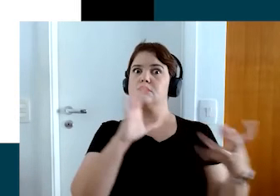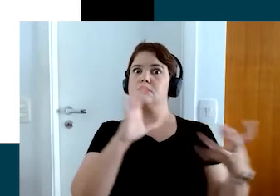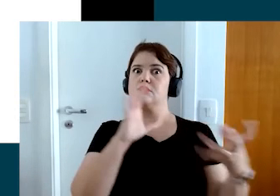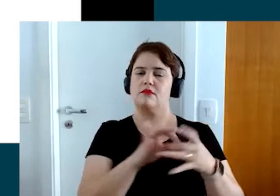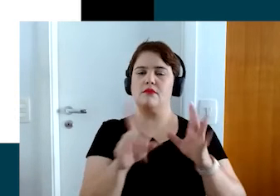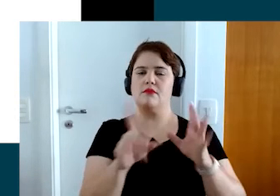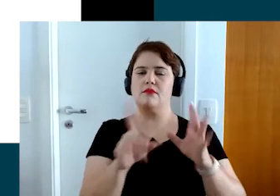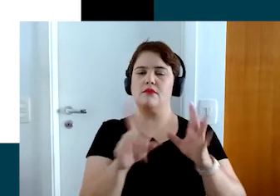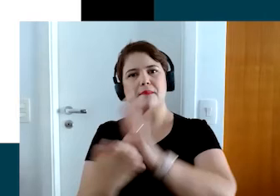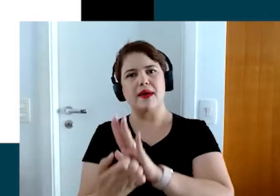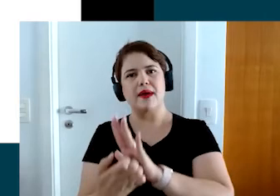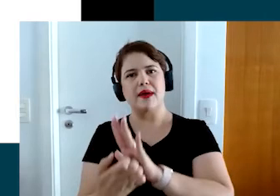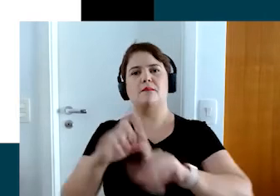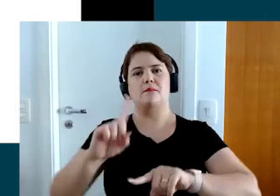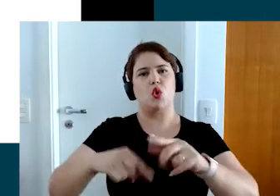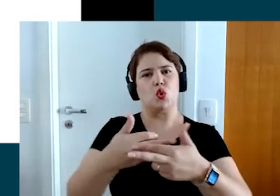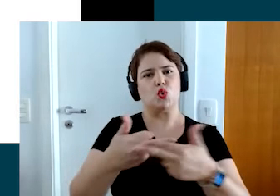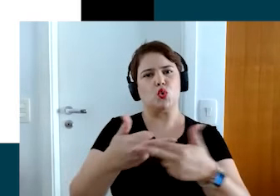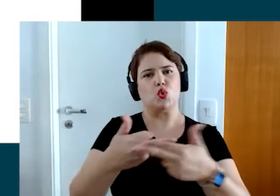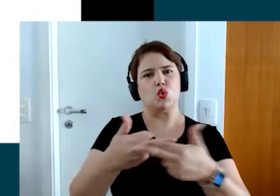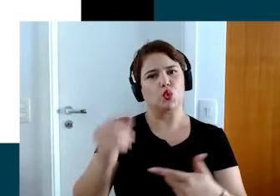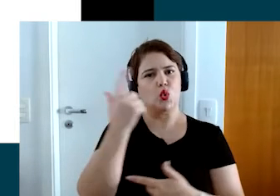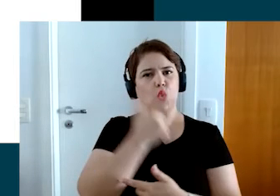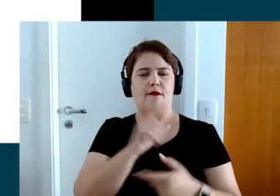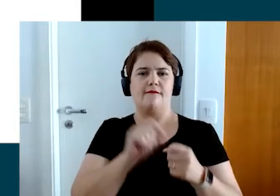e produtos e serviços também façam essa mudança para se adequar.